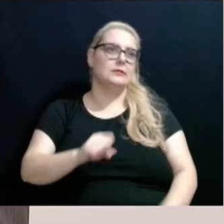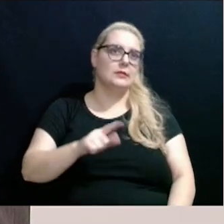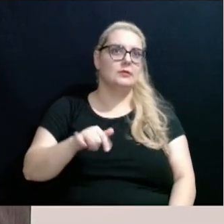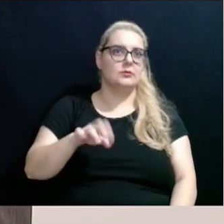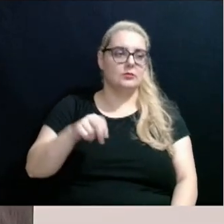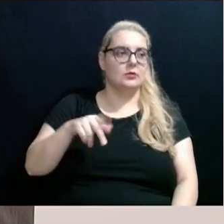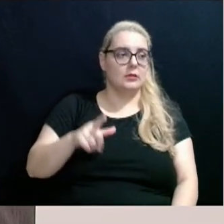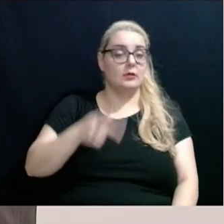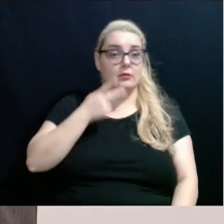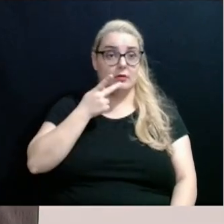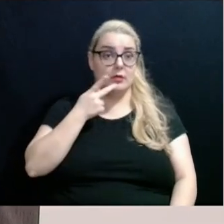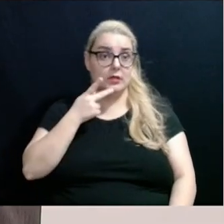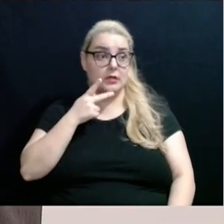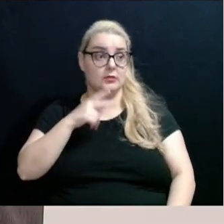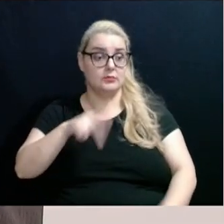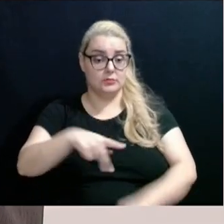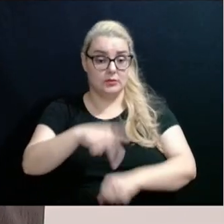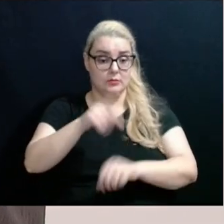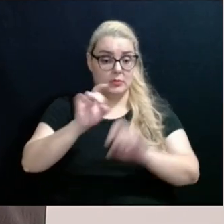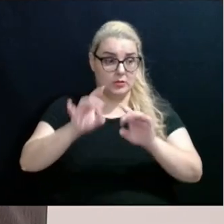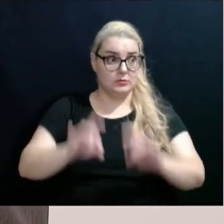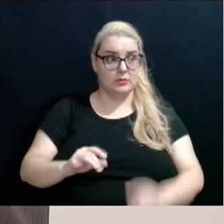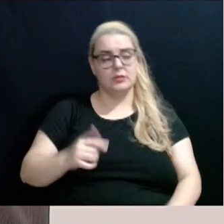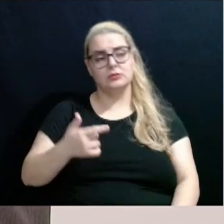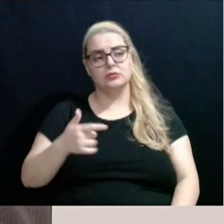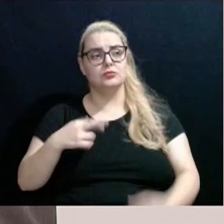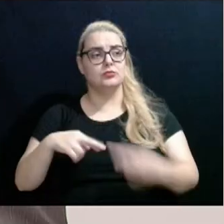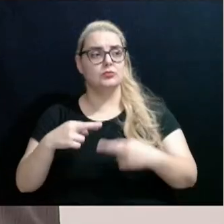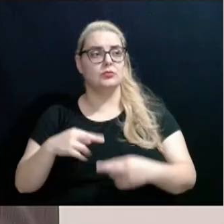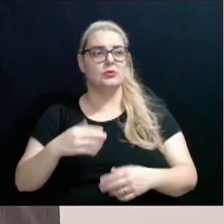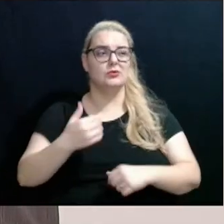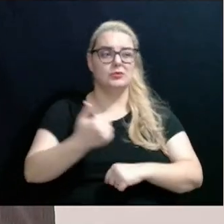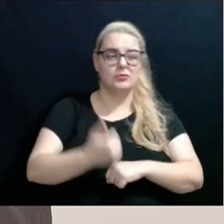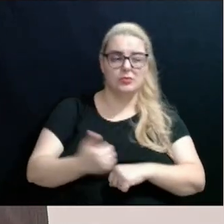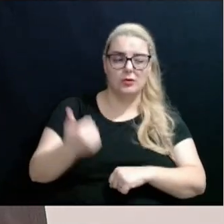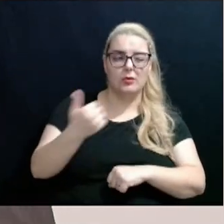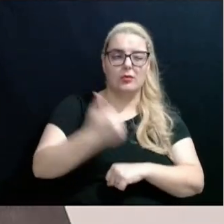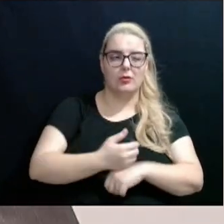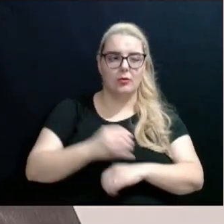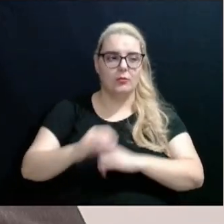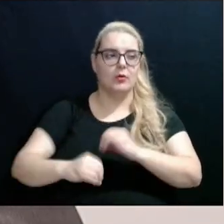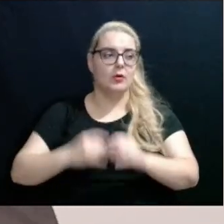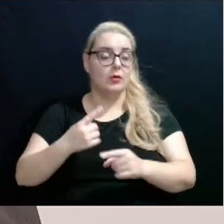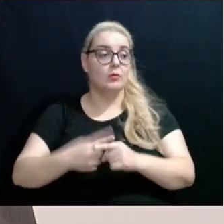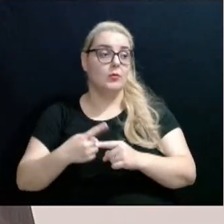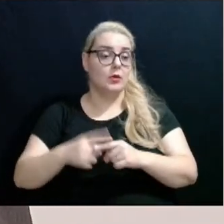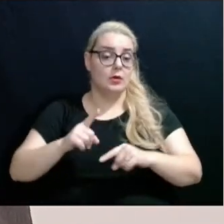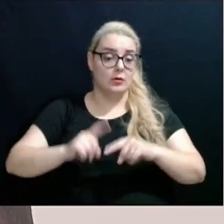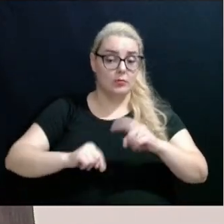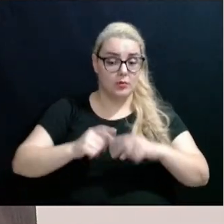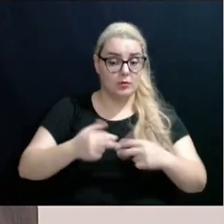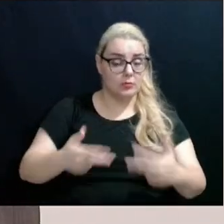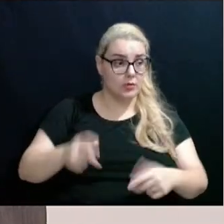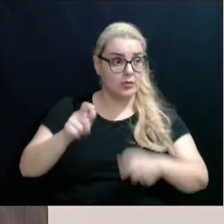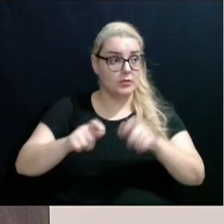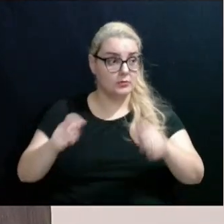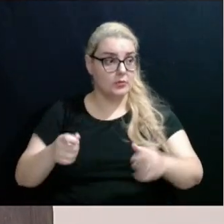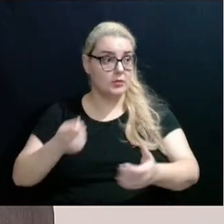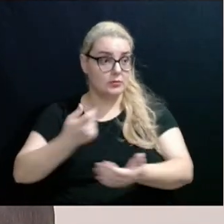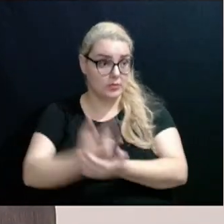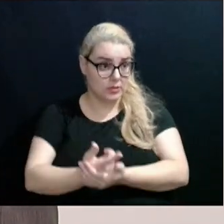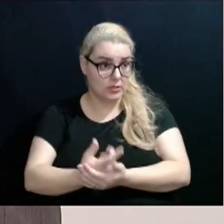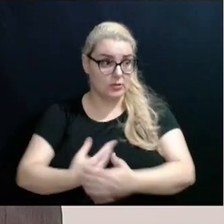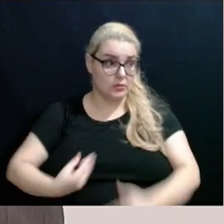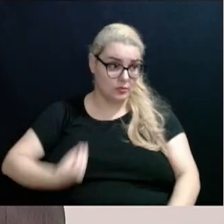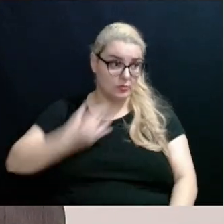Páscoa especificamente, não tem aquela questão de golpes pela internet, porque são produtos que as pessoas vão comprar presencialmente,